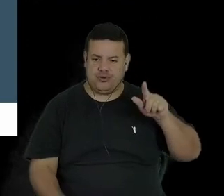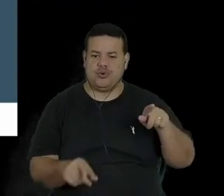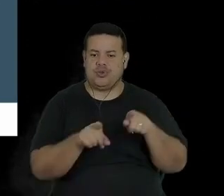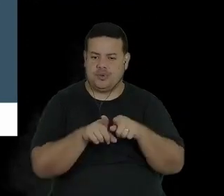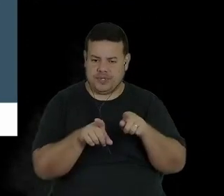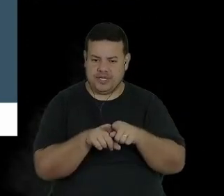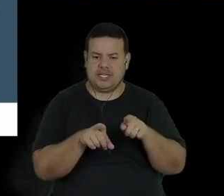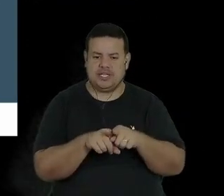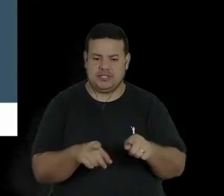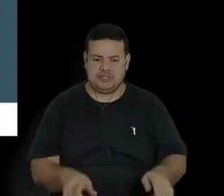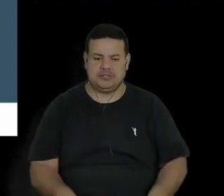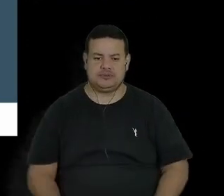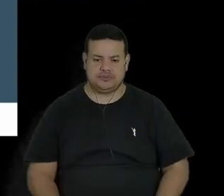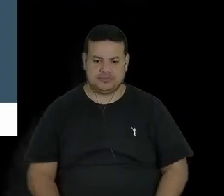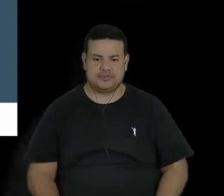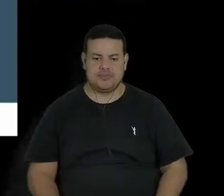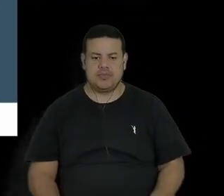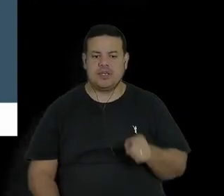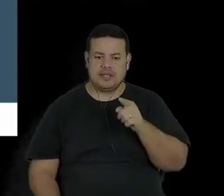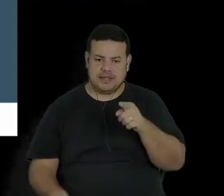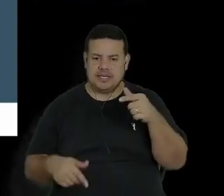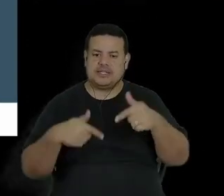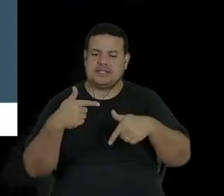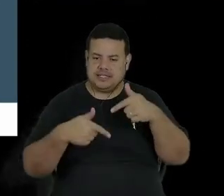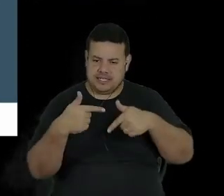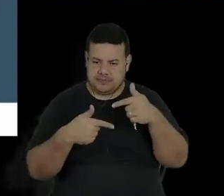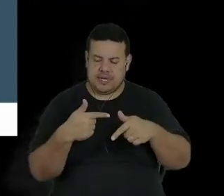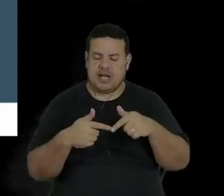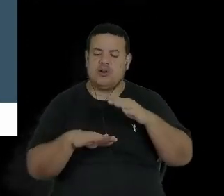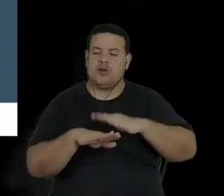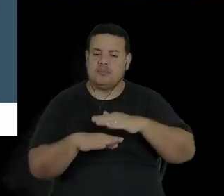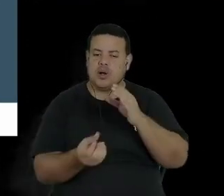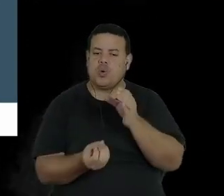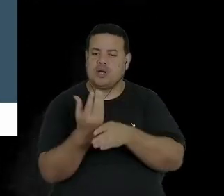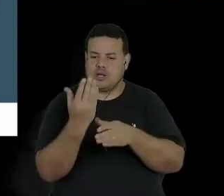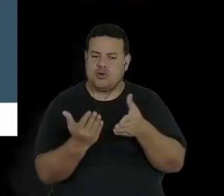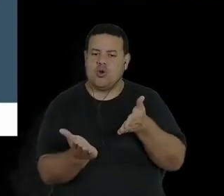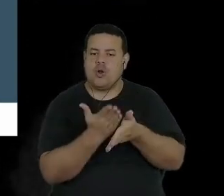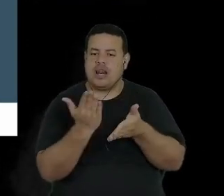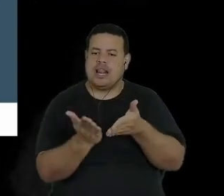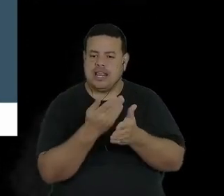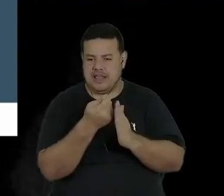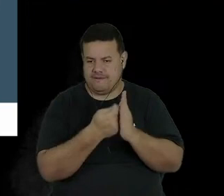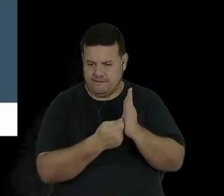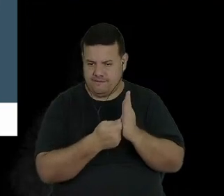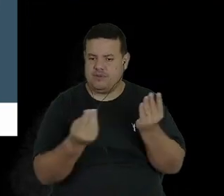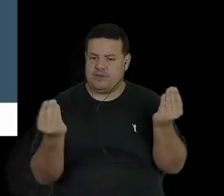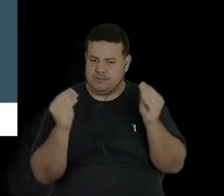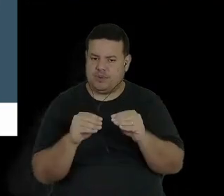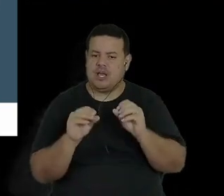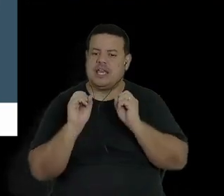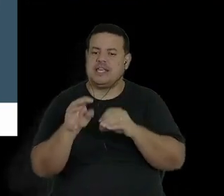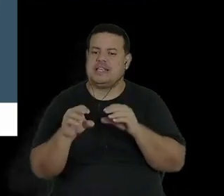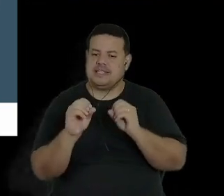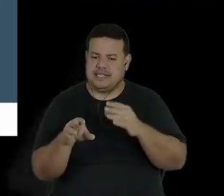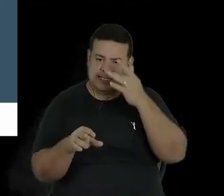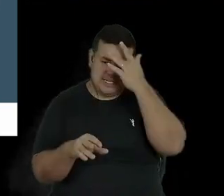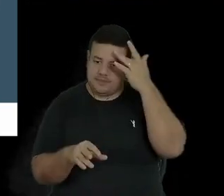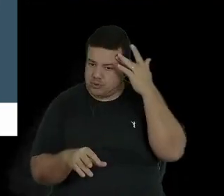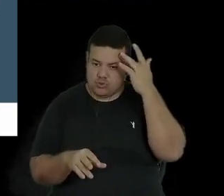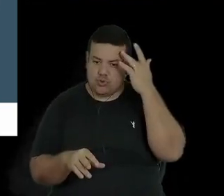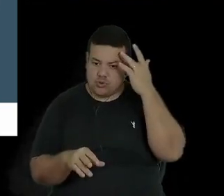trabalho surgiu também um livro que está sendo publicado, que ele ensina as pessoas, ensinam